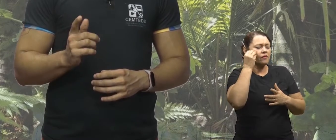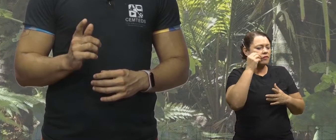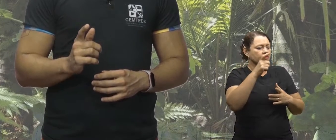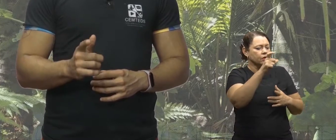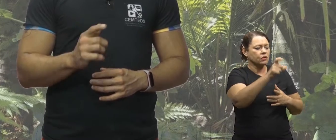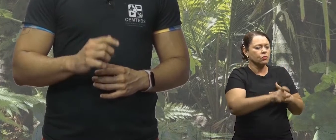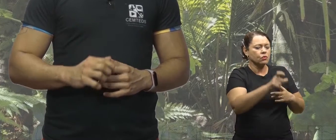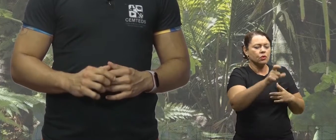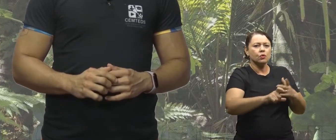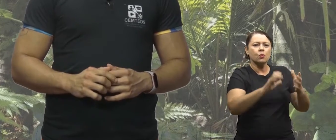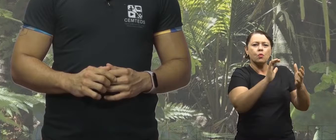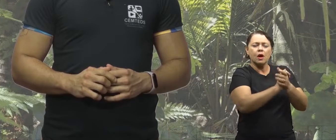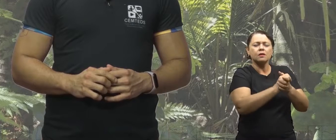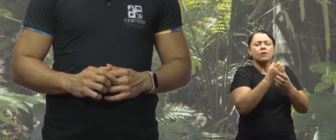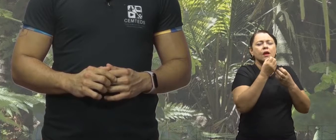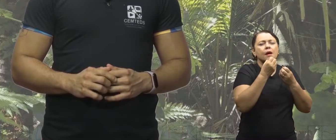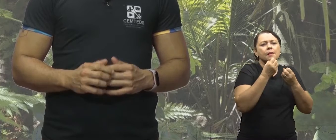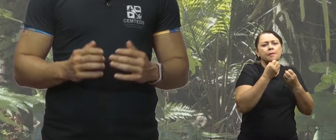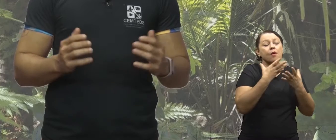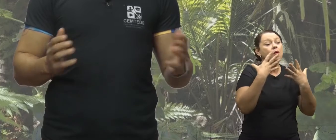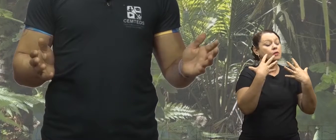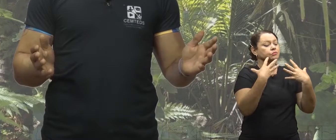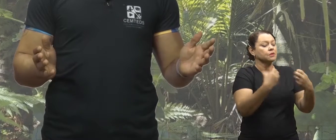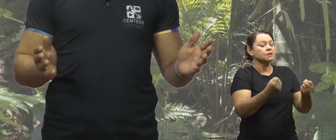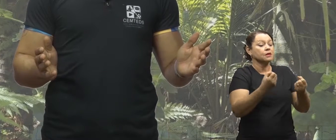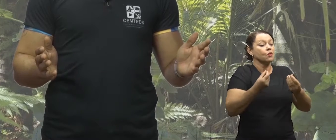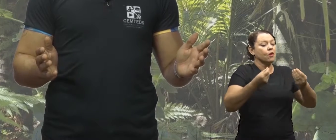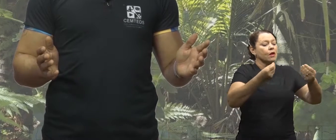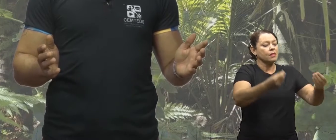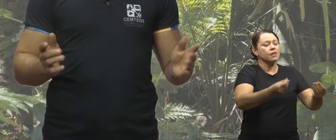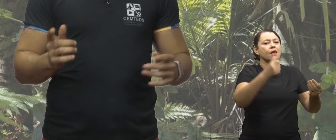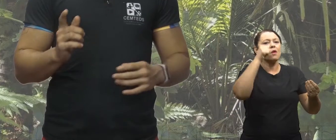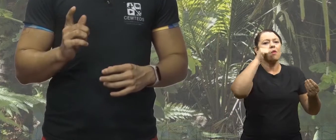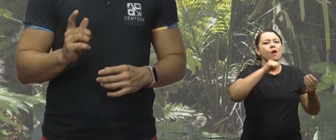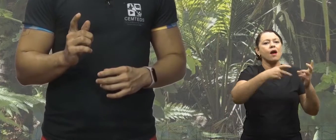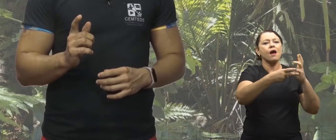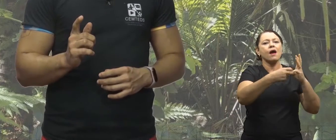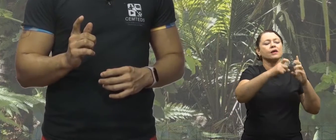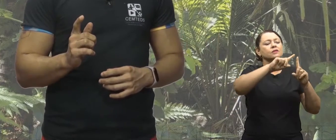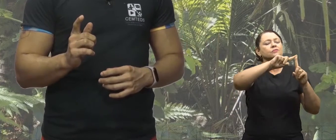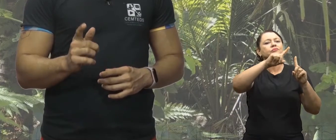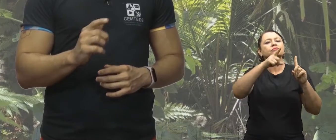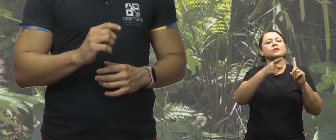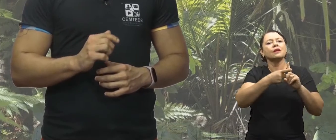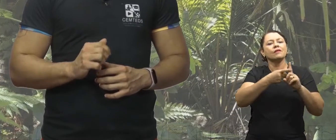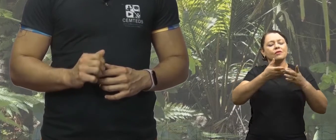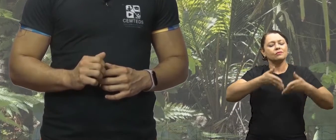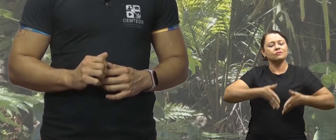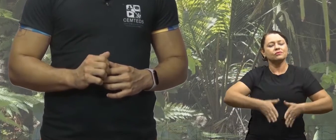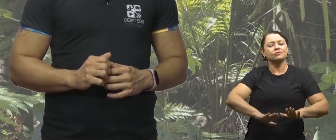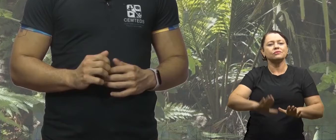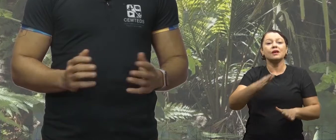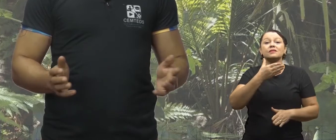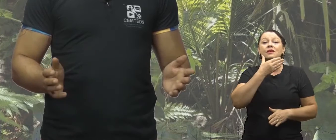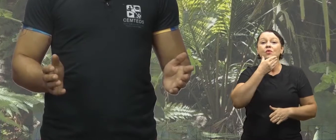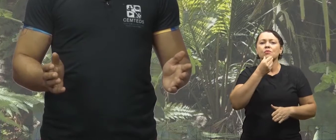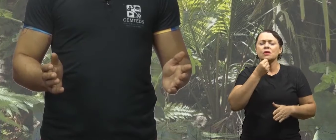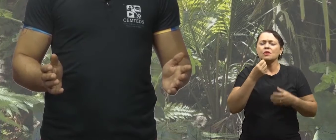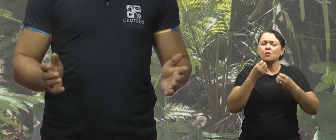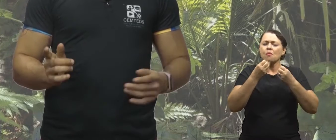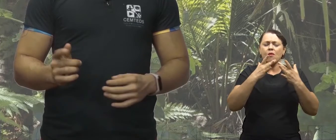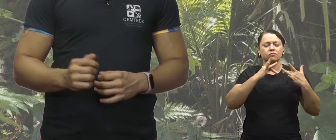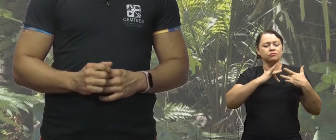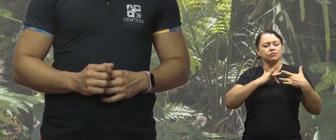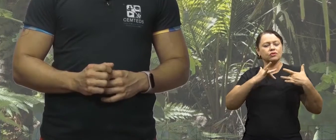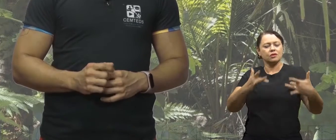bondade, resolveu atender o seu pedido e lhes deu um lindo menino. O menino crescia bom, generoso e